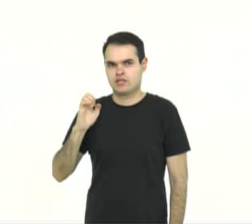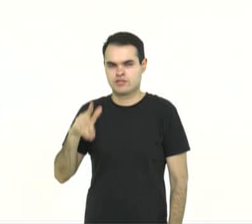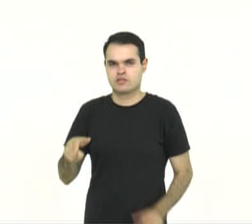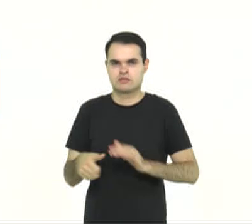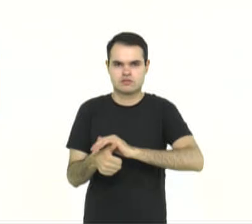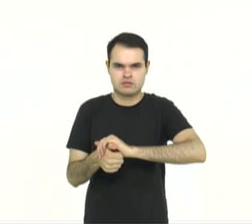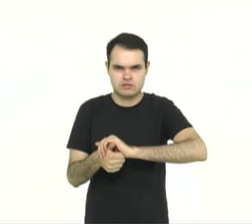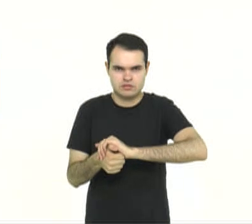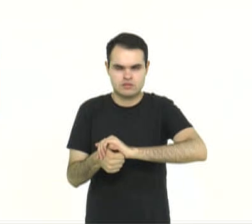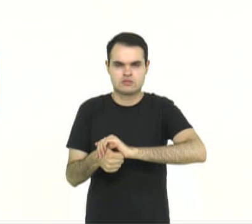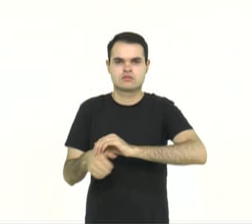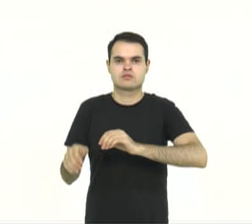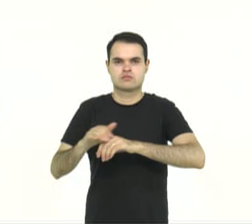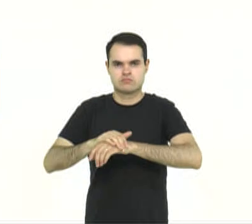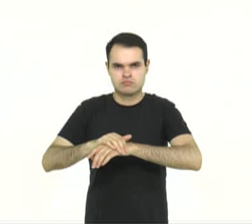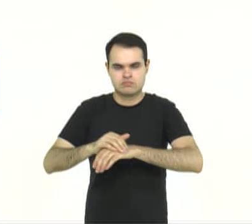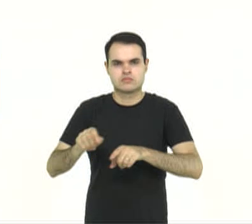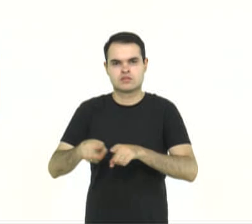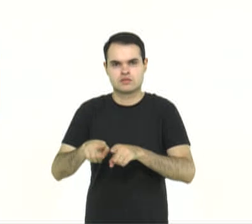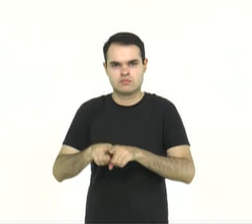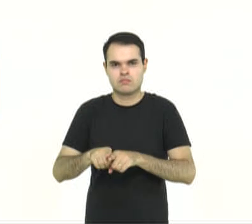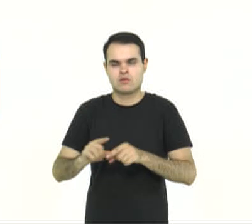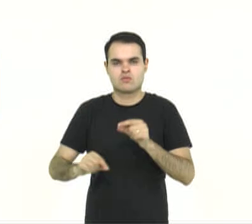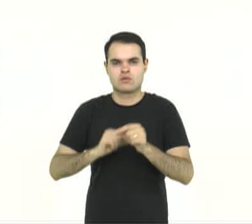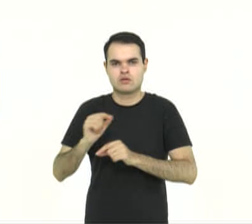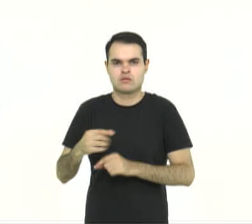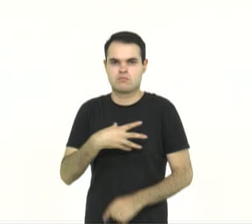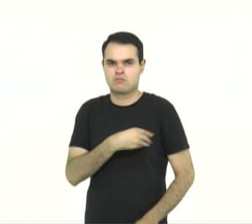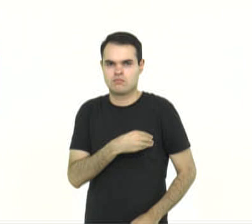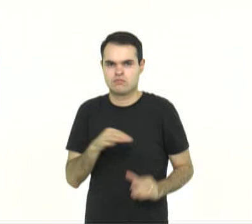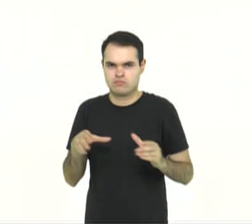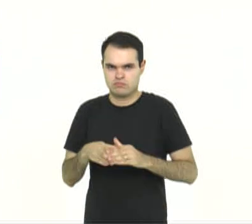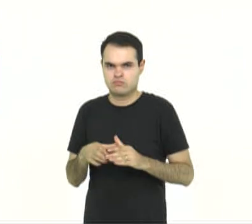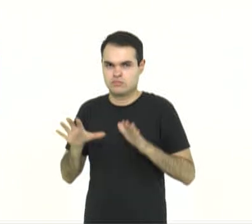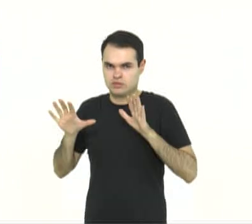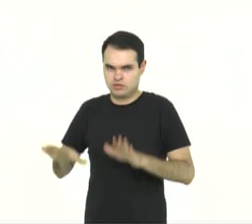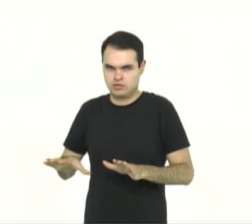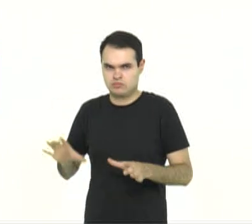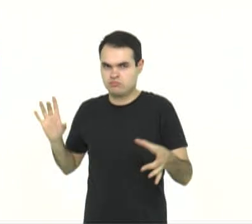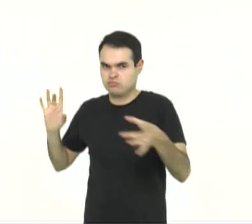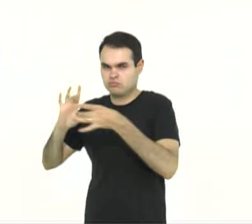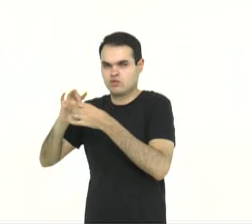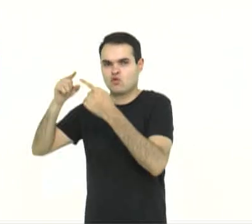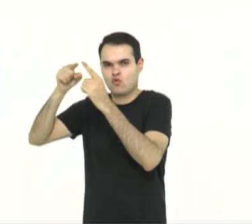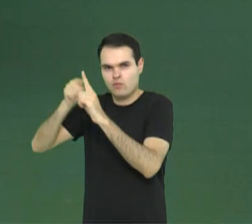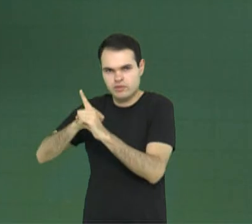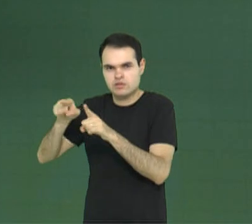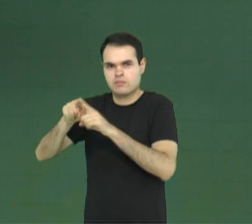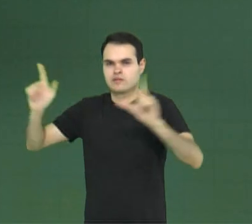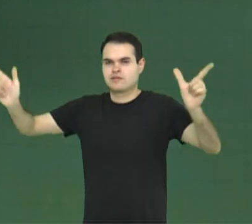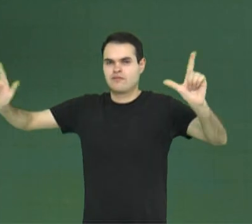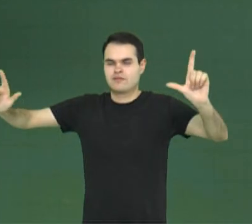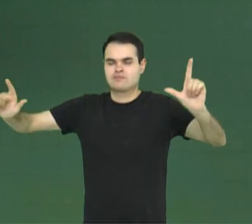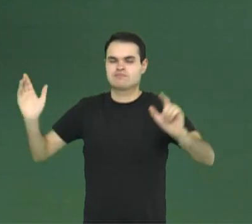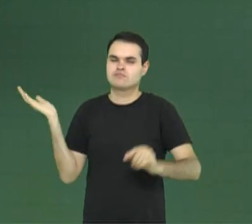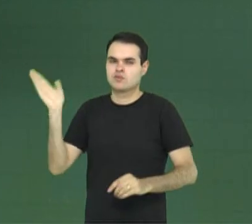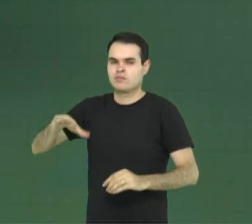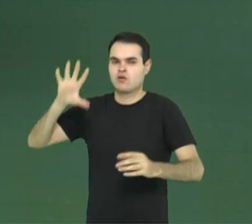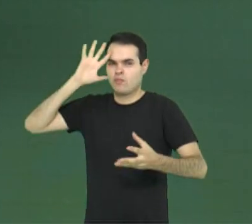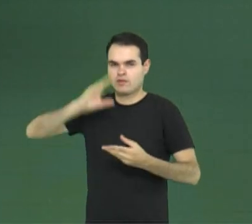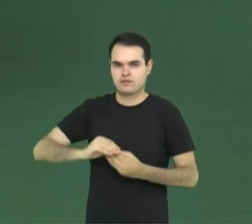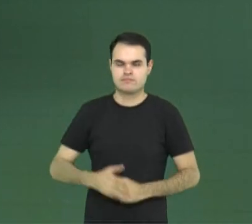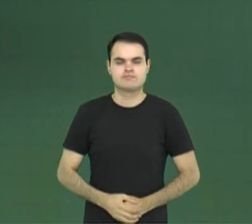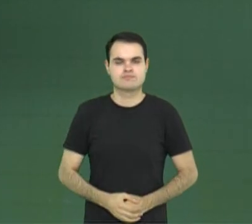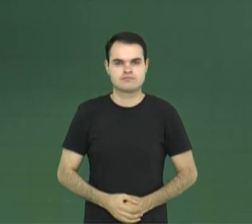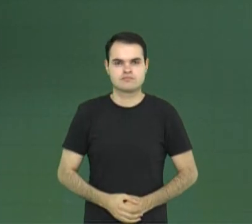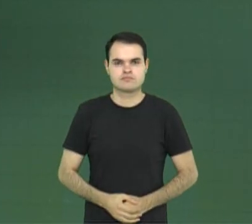os tartarugas, testudines e também nos mamíferos. Tá? Então, eu trouxe alguns representantes dos desenhos das telinhas aqui para vocês poderem compreender.